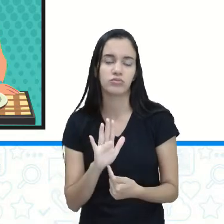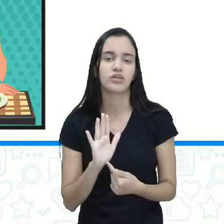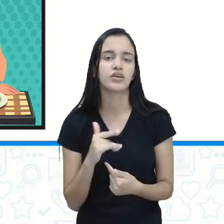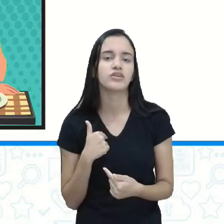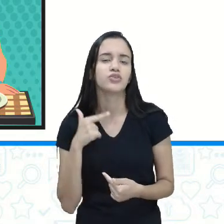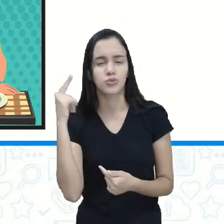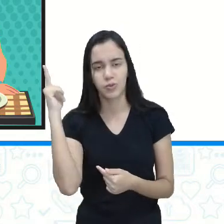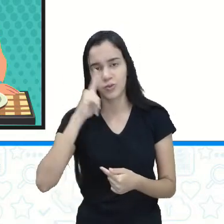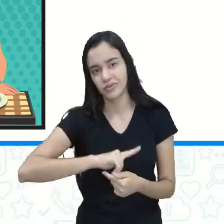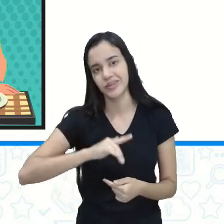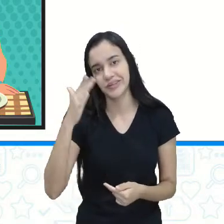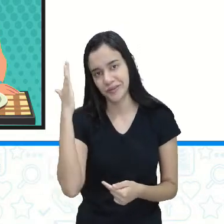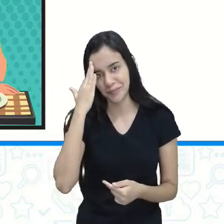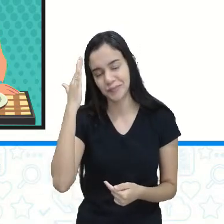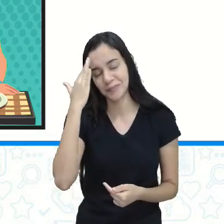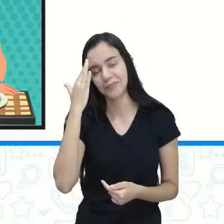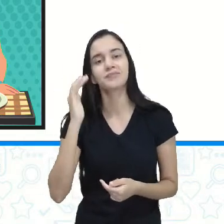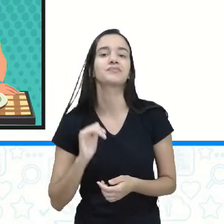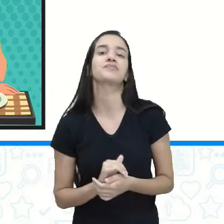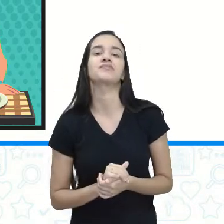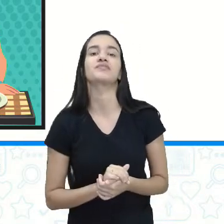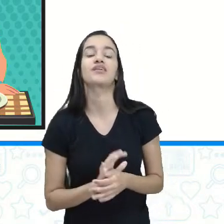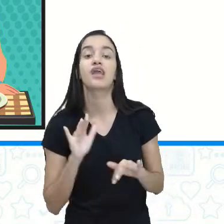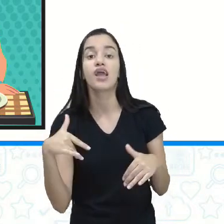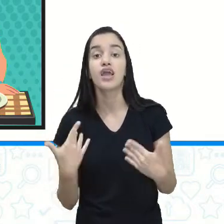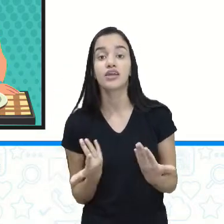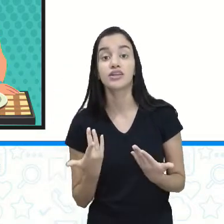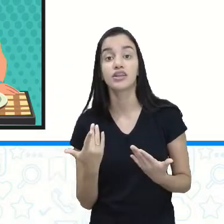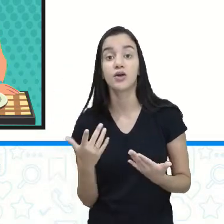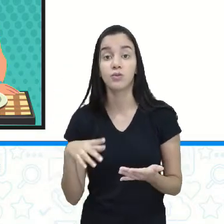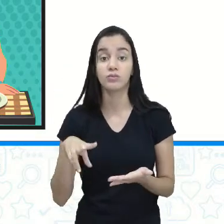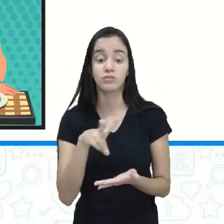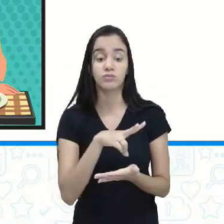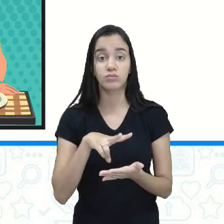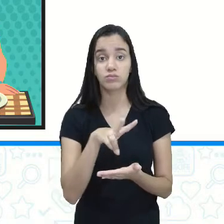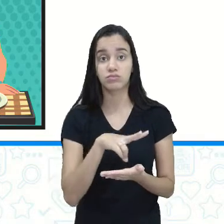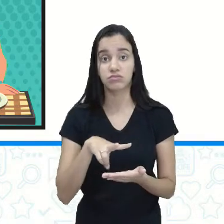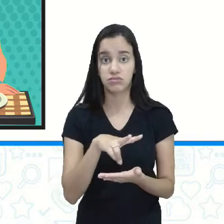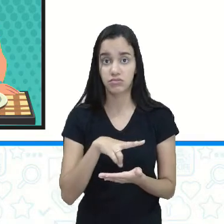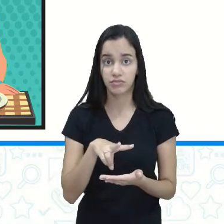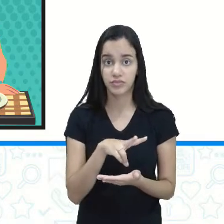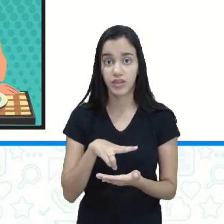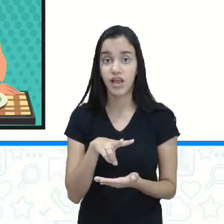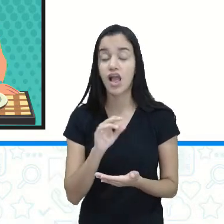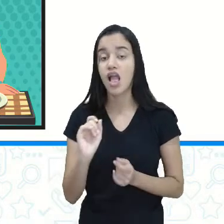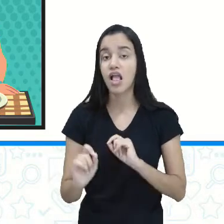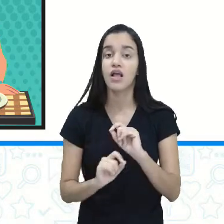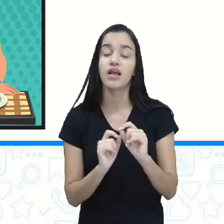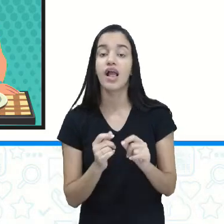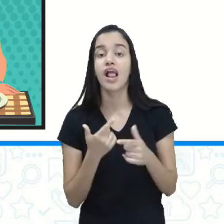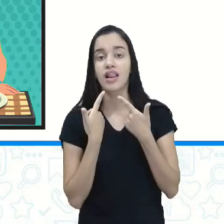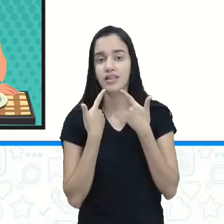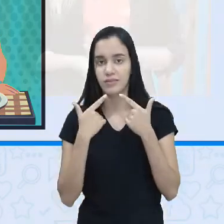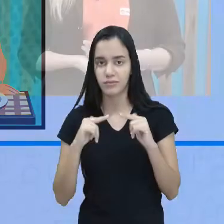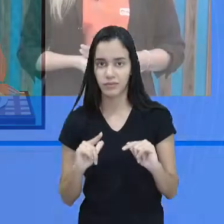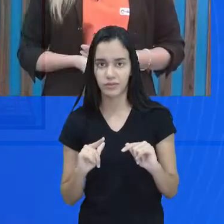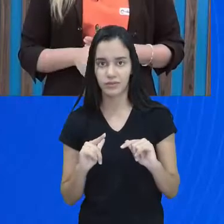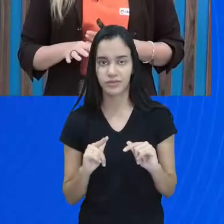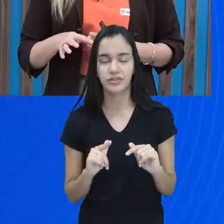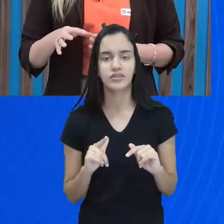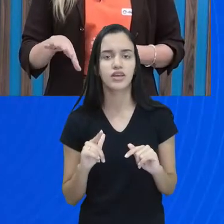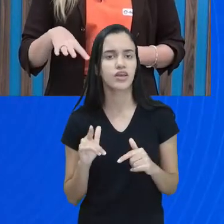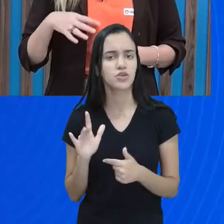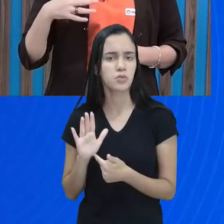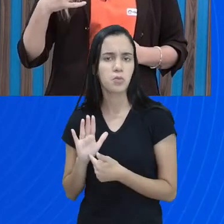gente consegue entender. Consegue entender, não é? Então, linguagem verbal é isso, gente. É aquela linguagem que